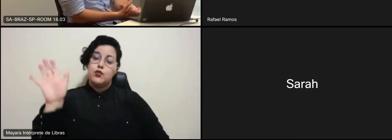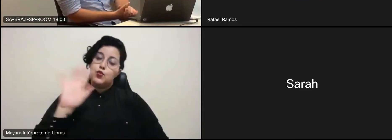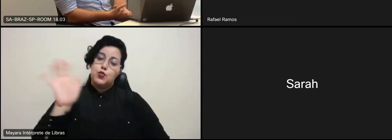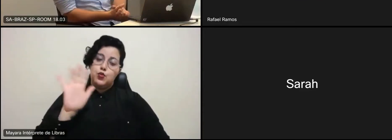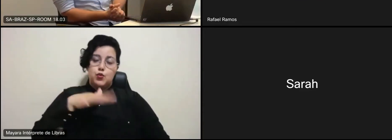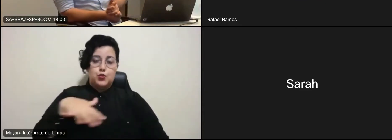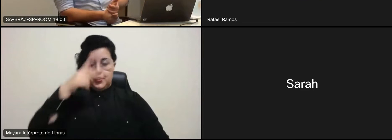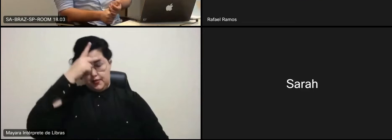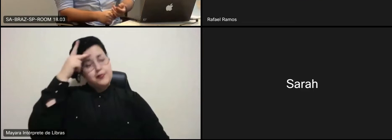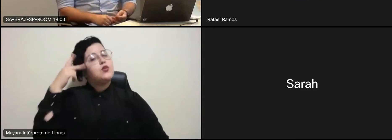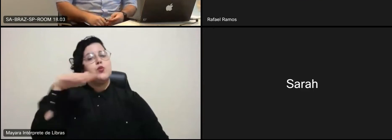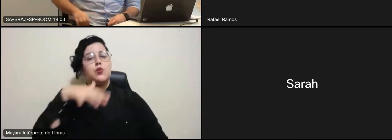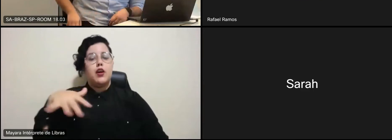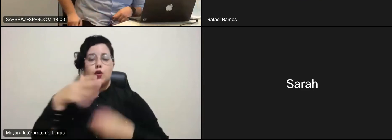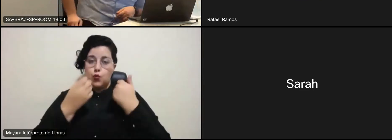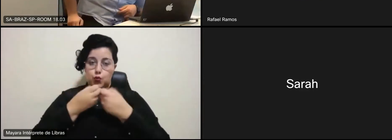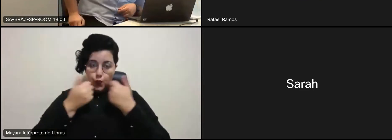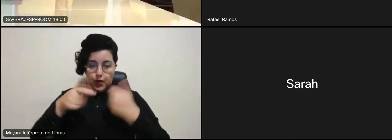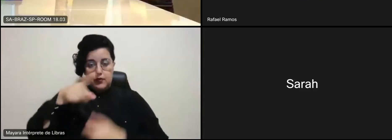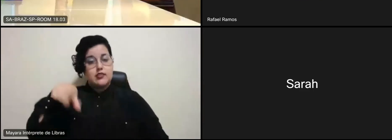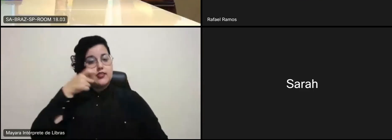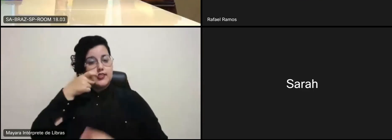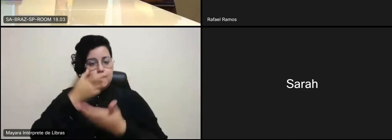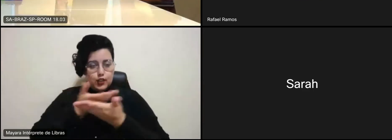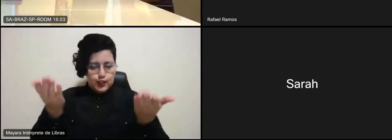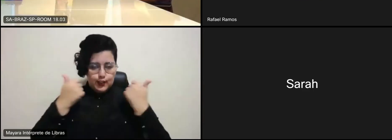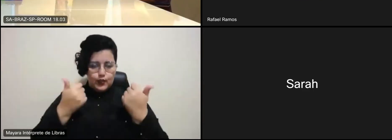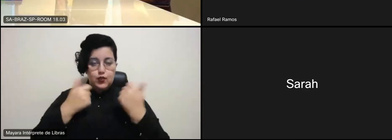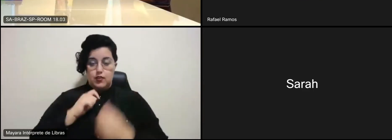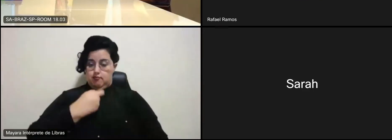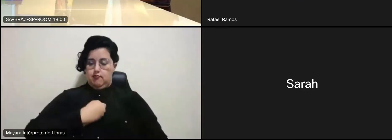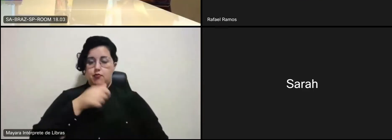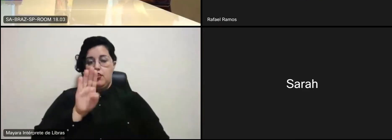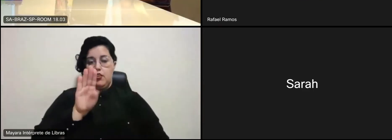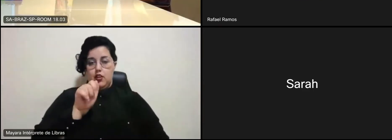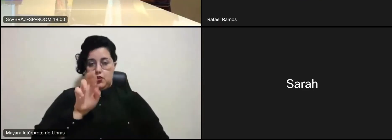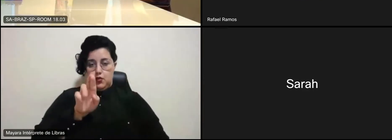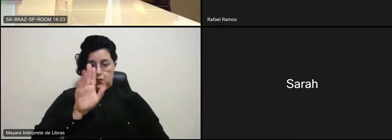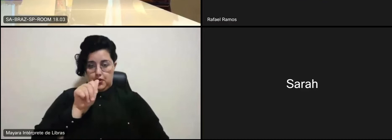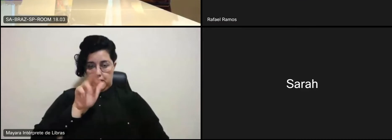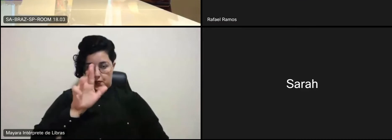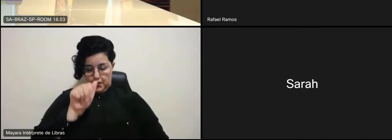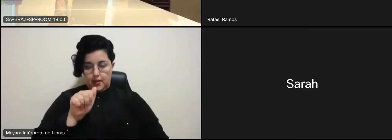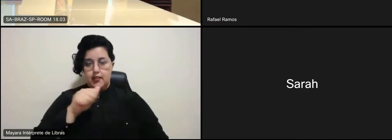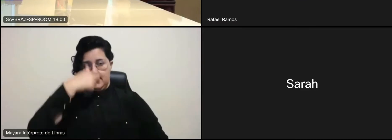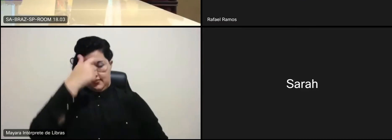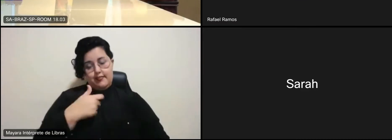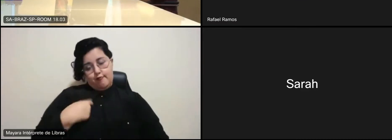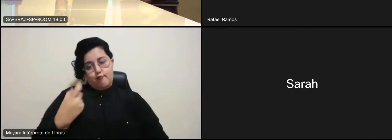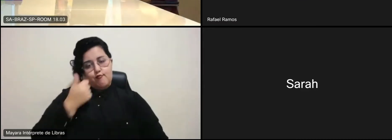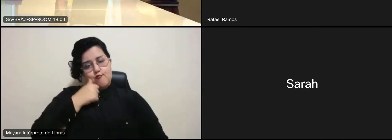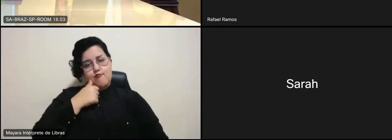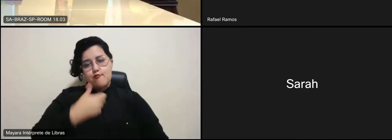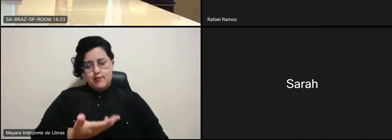Oi, todo mundo que está assistindo a gente. Eu sou a Bárbara. Bom, não dá para confundir muito aqui, com